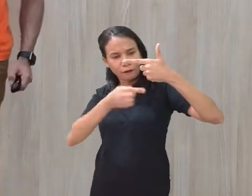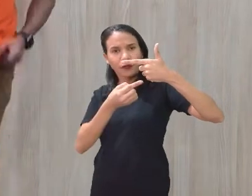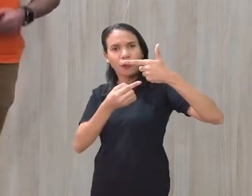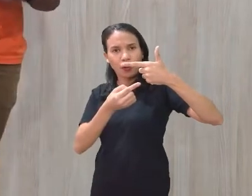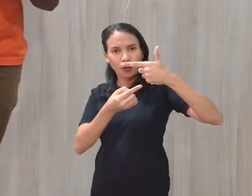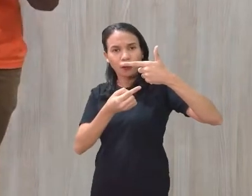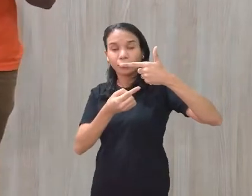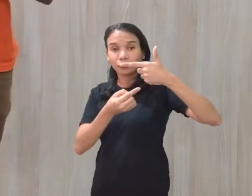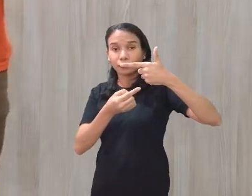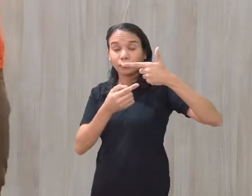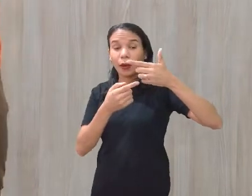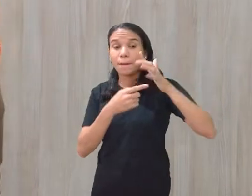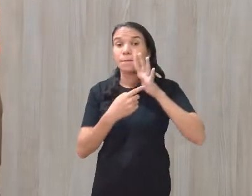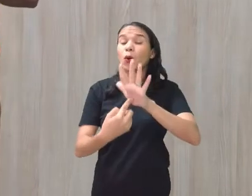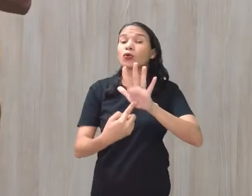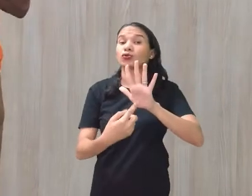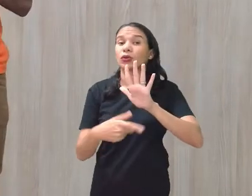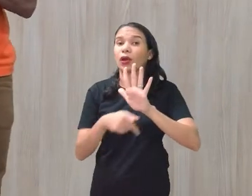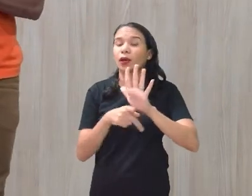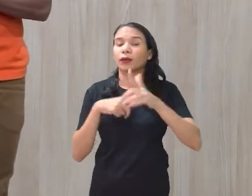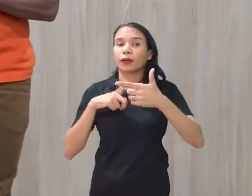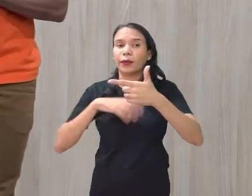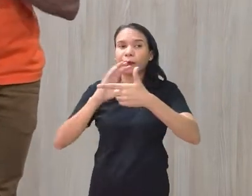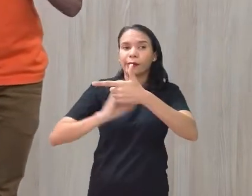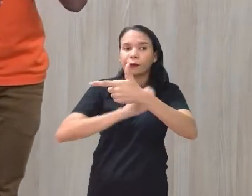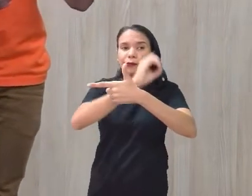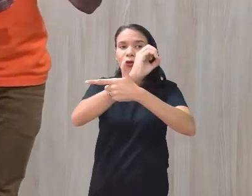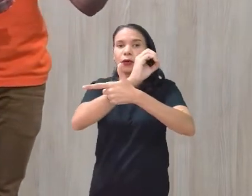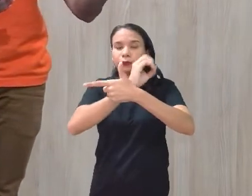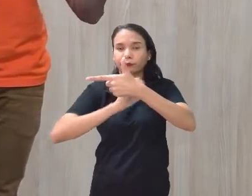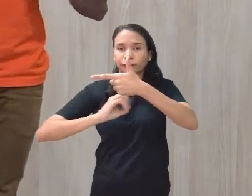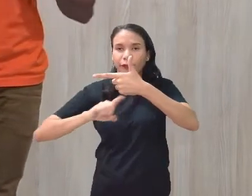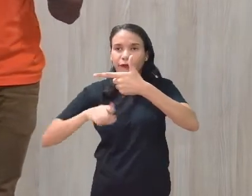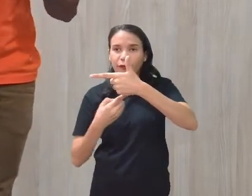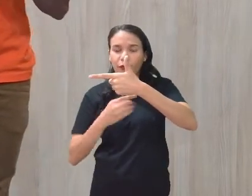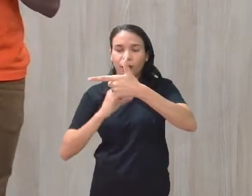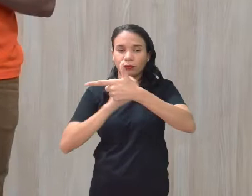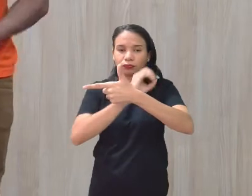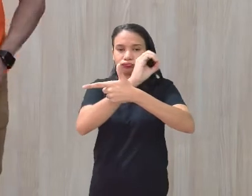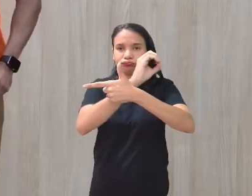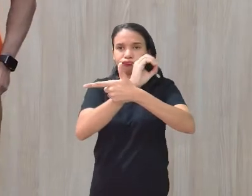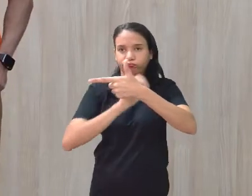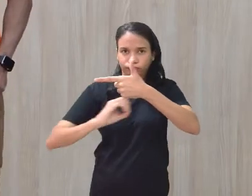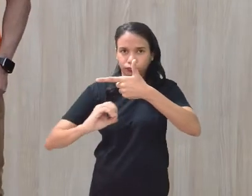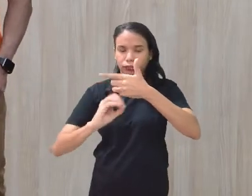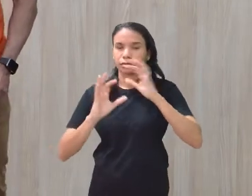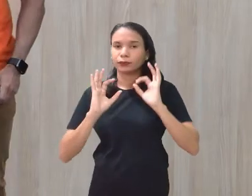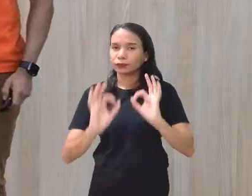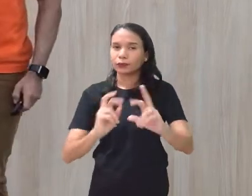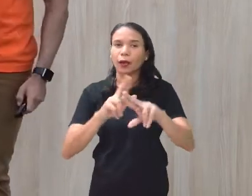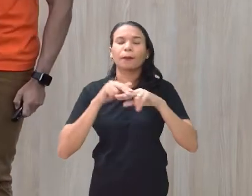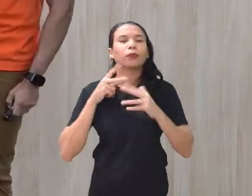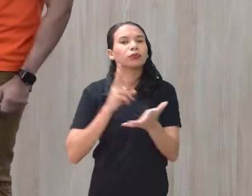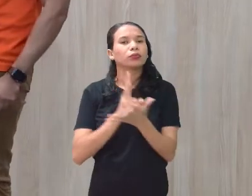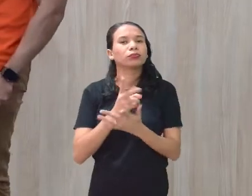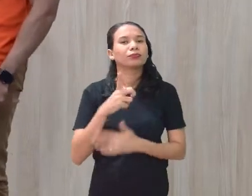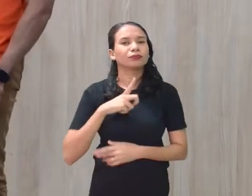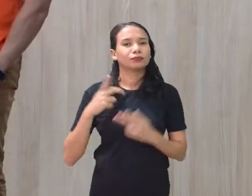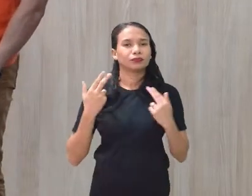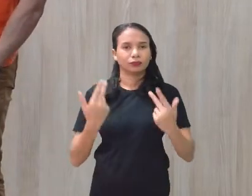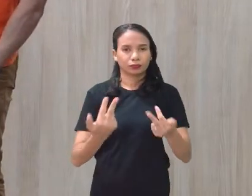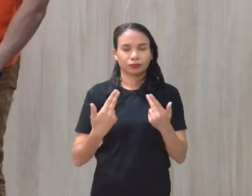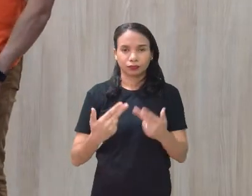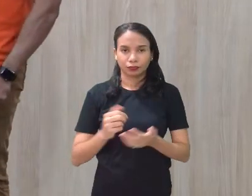vírgula, para indicar essa parte decimal que eu coloquei lá, o 0, do lado do 1. Então, sempre você vai fazer isso aí, tá